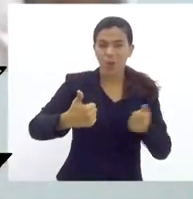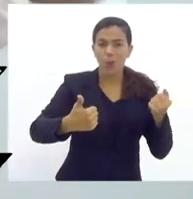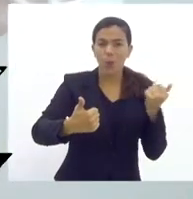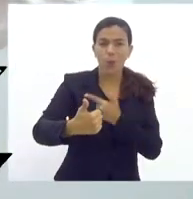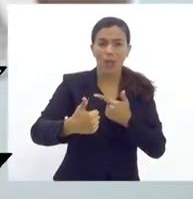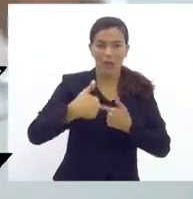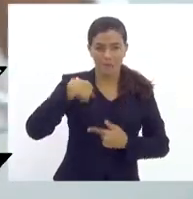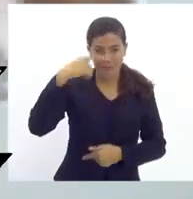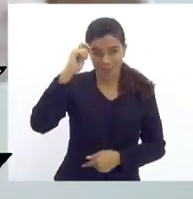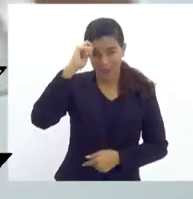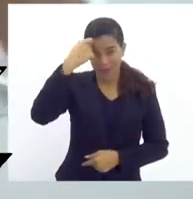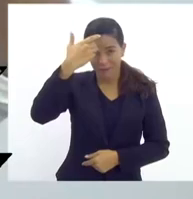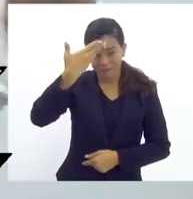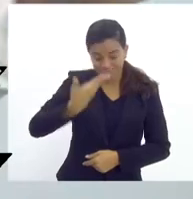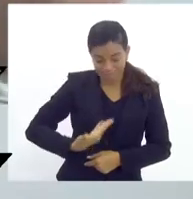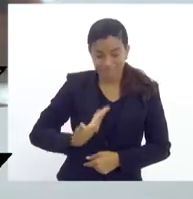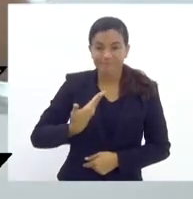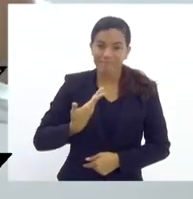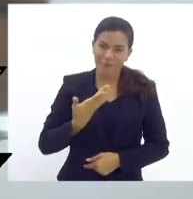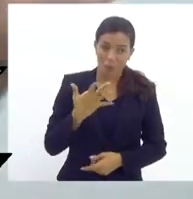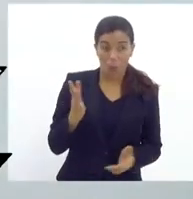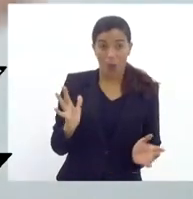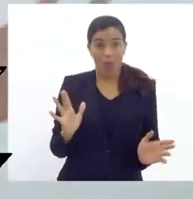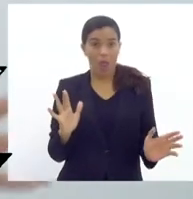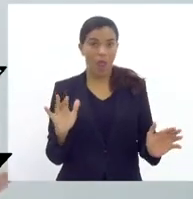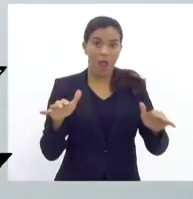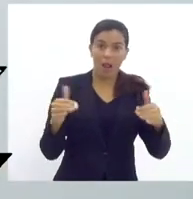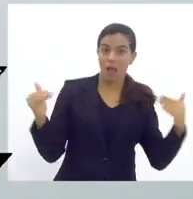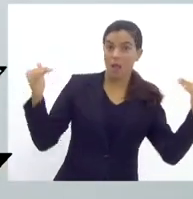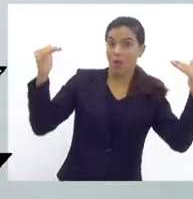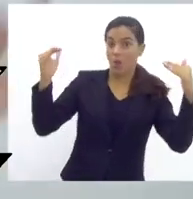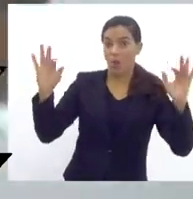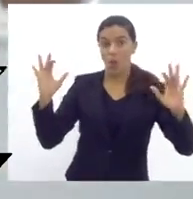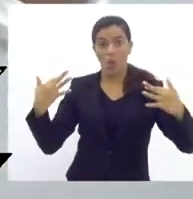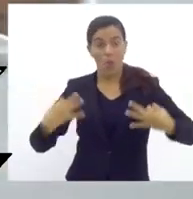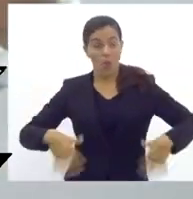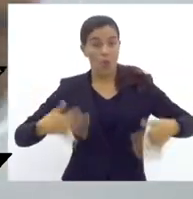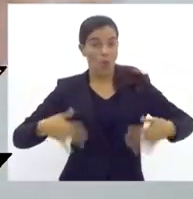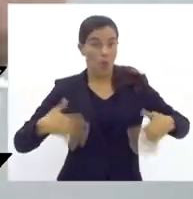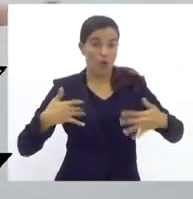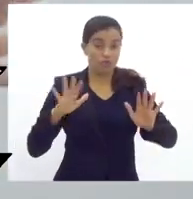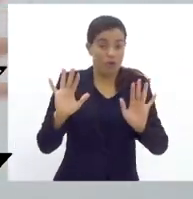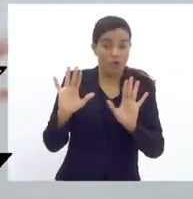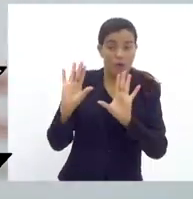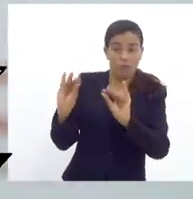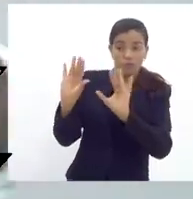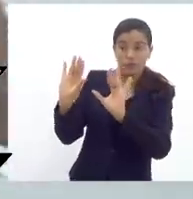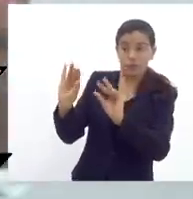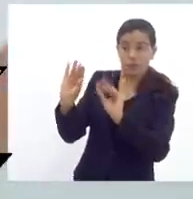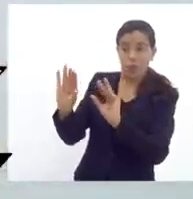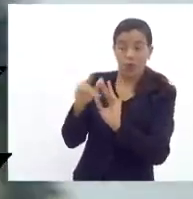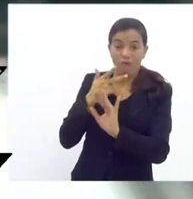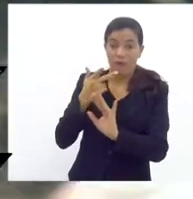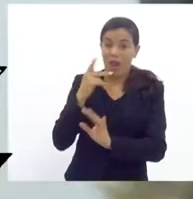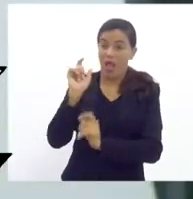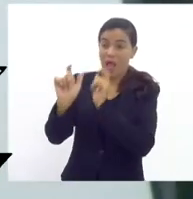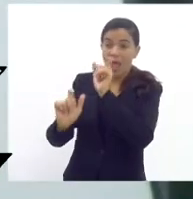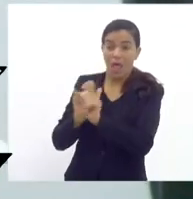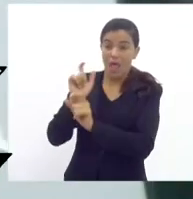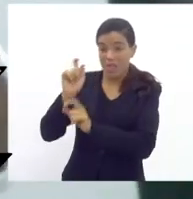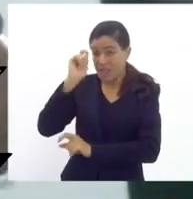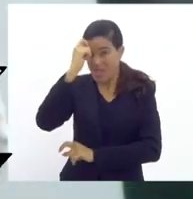me olhando né como se fosse um ser ela é parlamentar Então não vamos não vamos xingar ela de